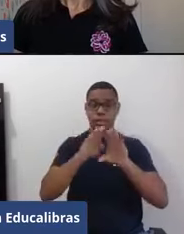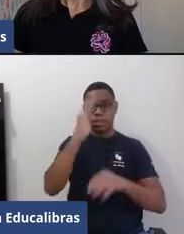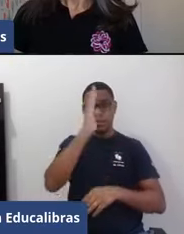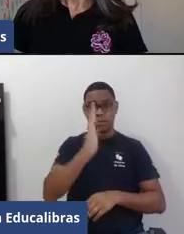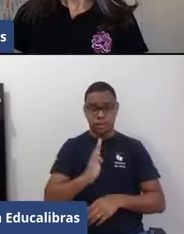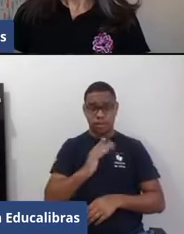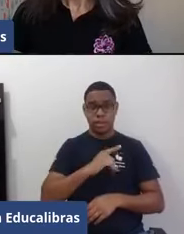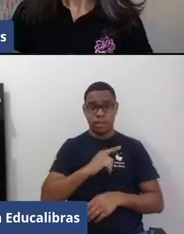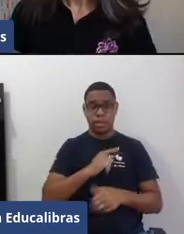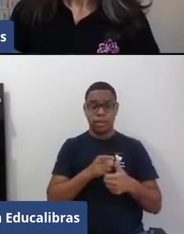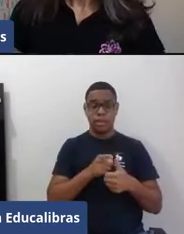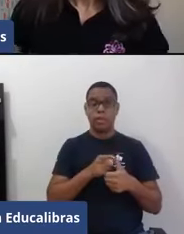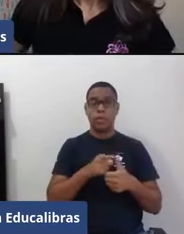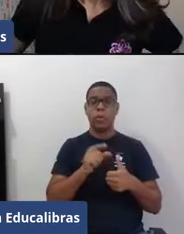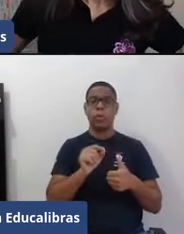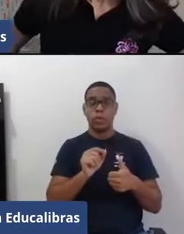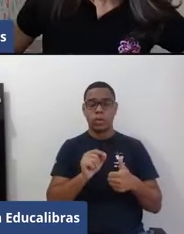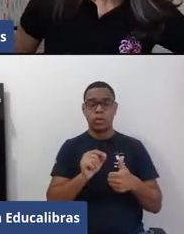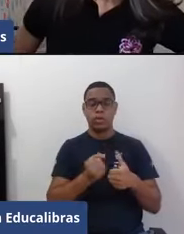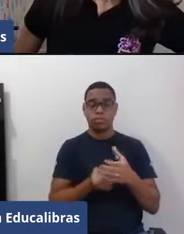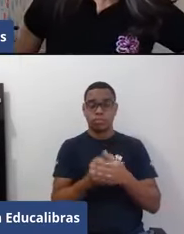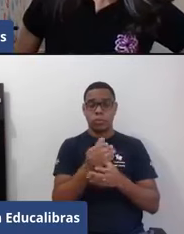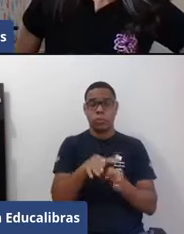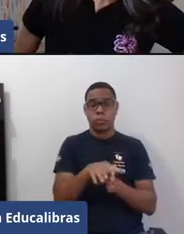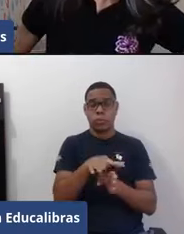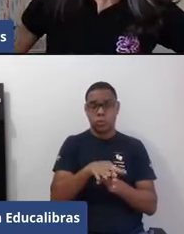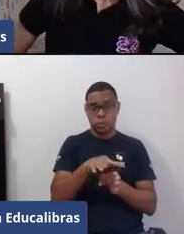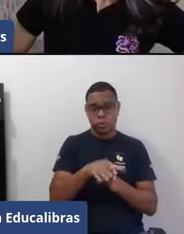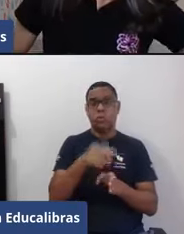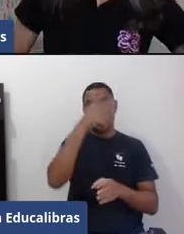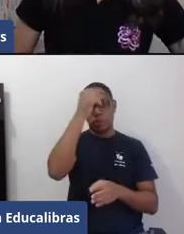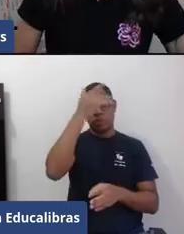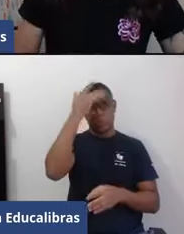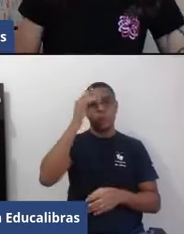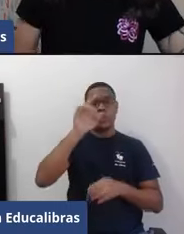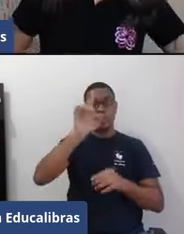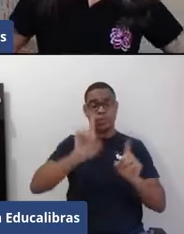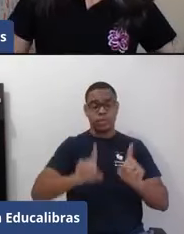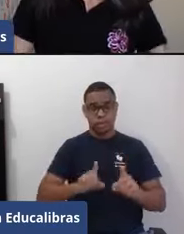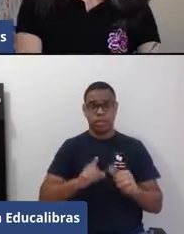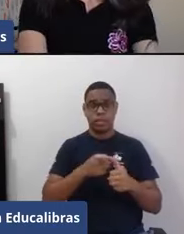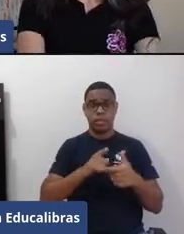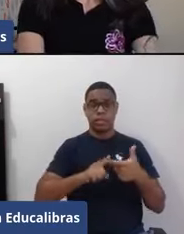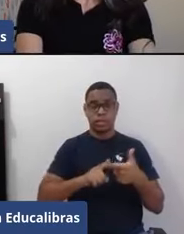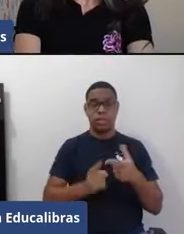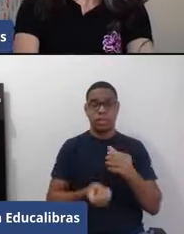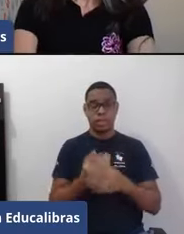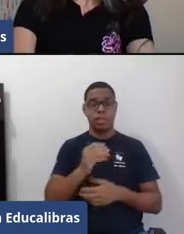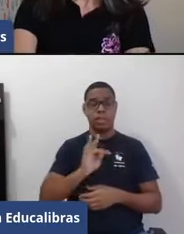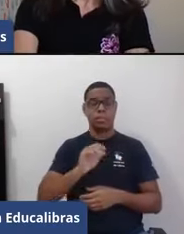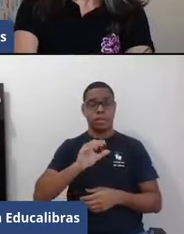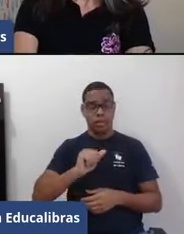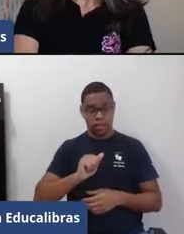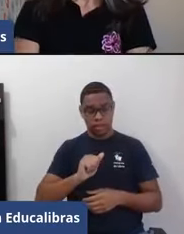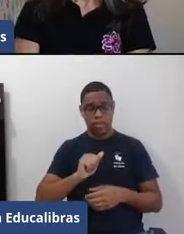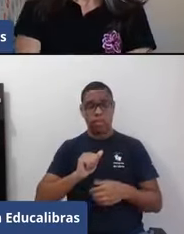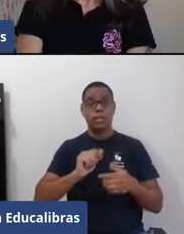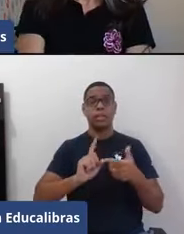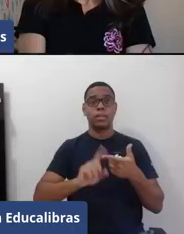criação do Conselho Municipal da Pessoa com Deficiência, depois da criação da CPA e